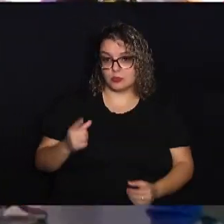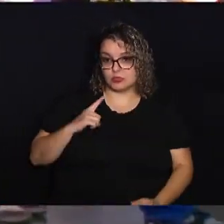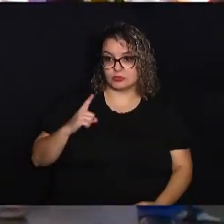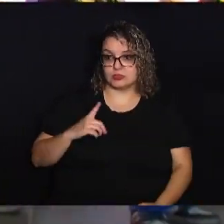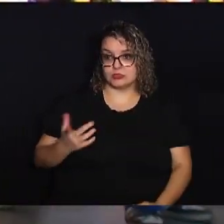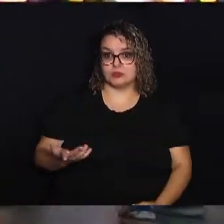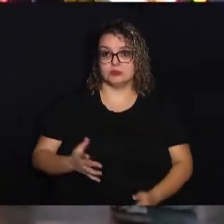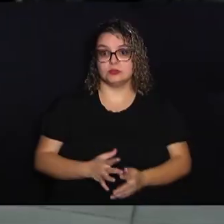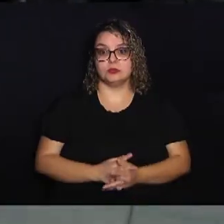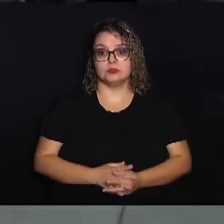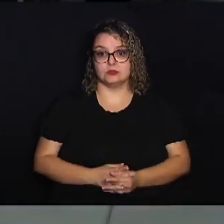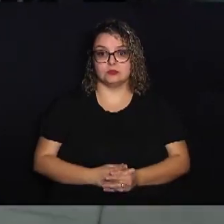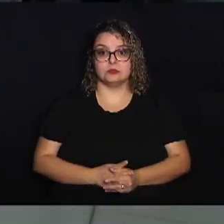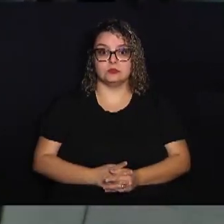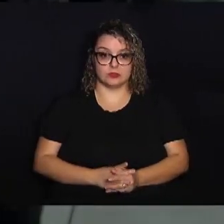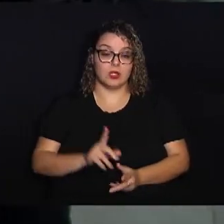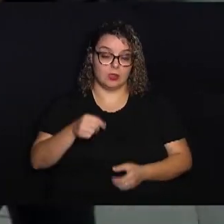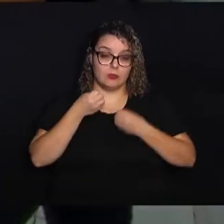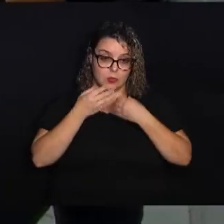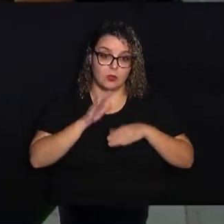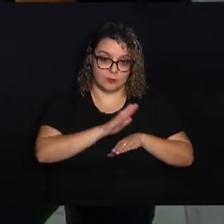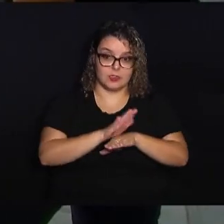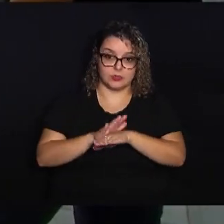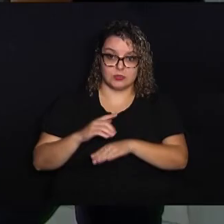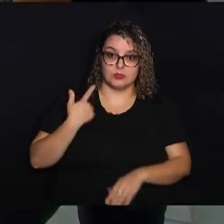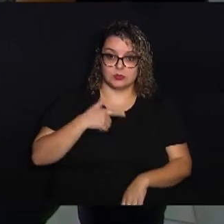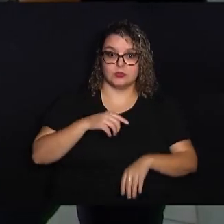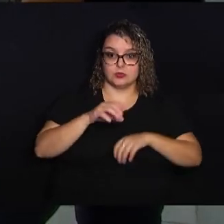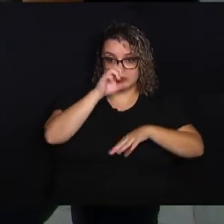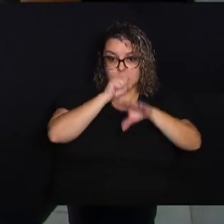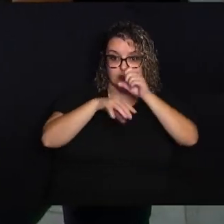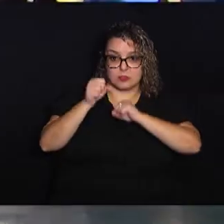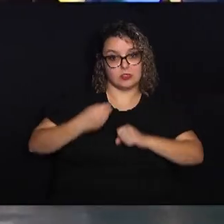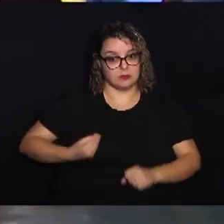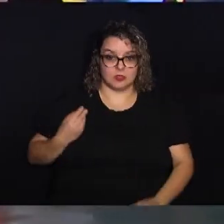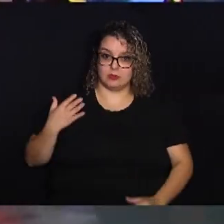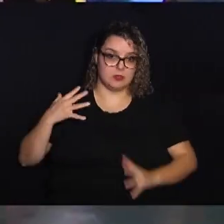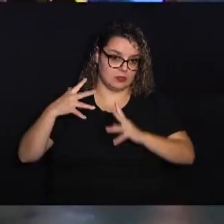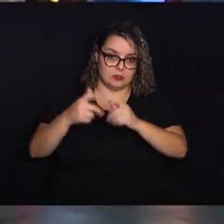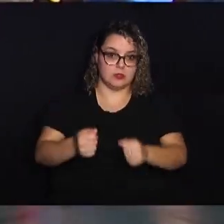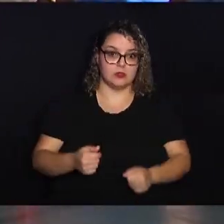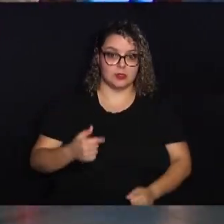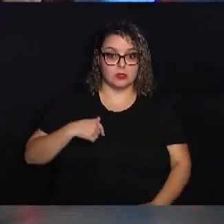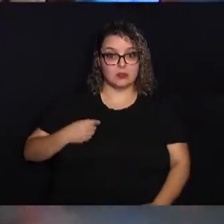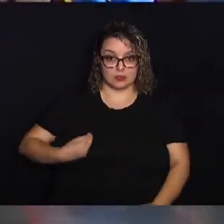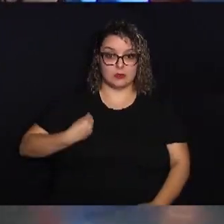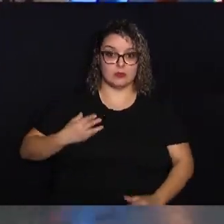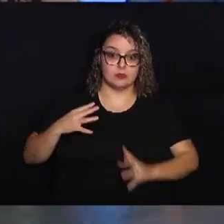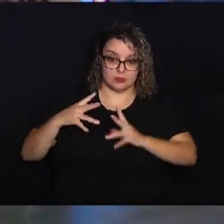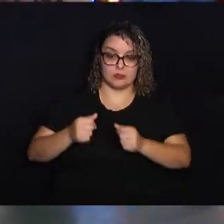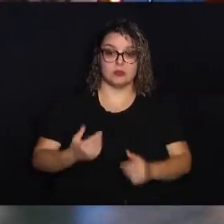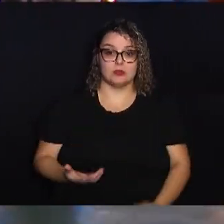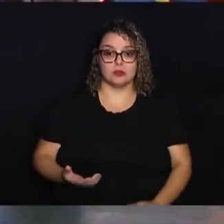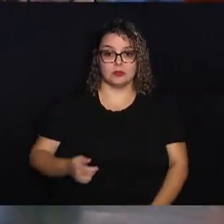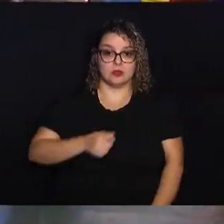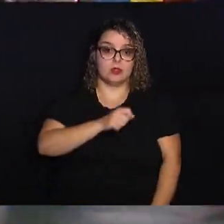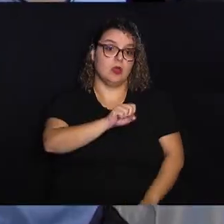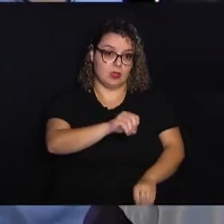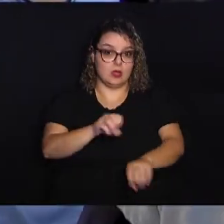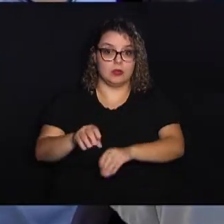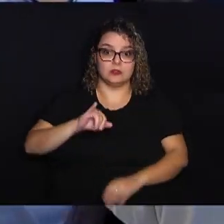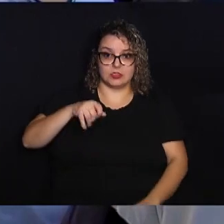também mais e mais vidas salvas, viu? Muito obrigada. Obrigada, Rúbia. Obrigada. Espero os doadores aqui. Tá certo. E você que está em